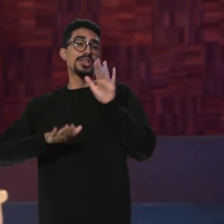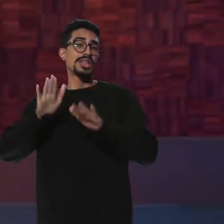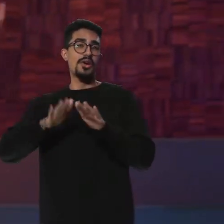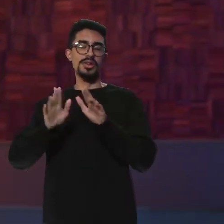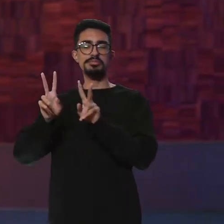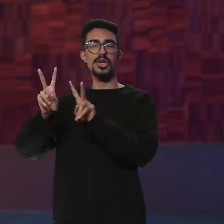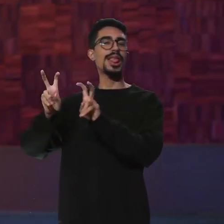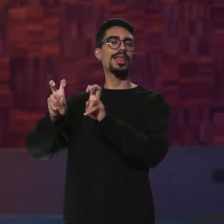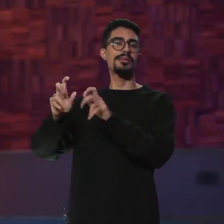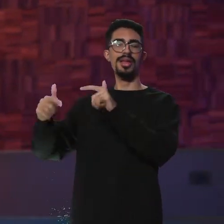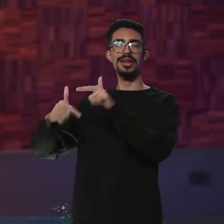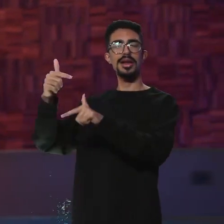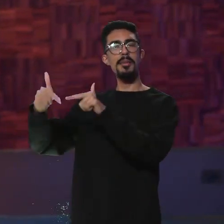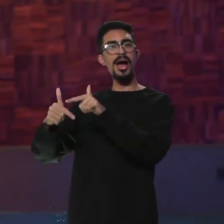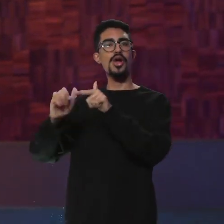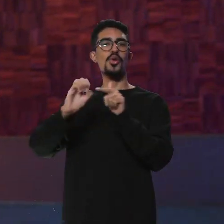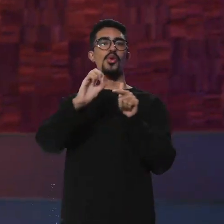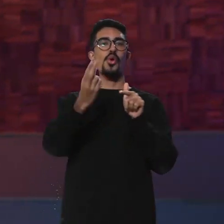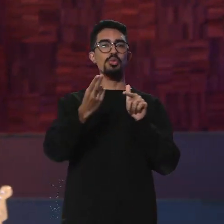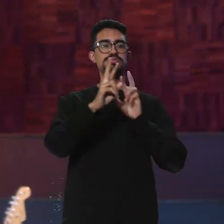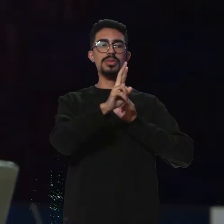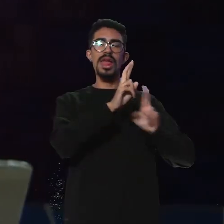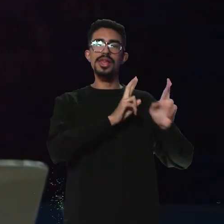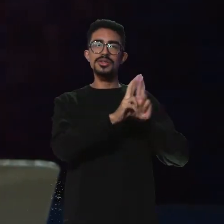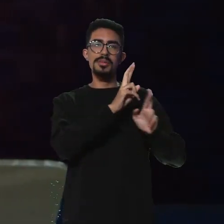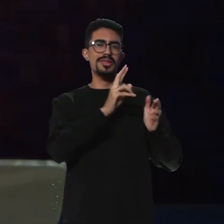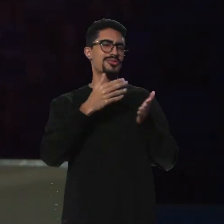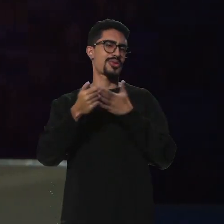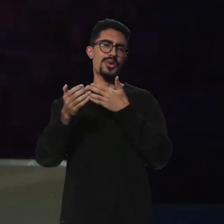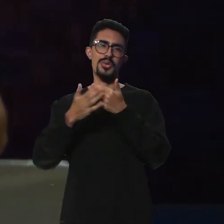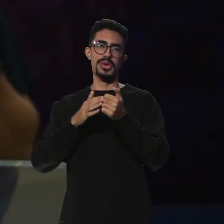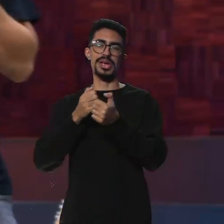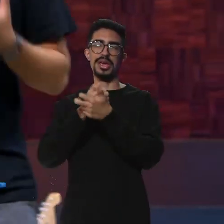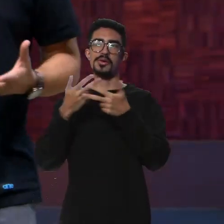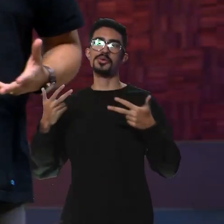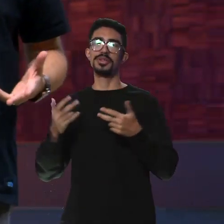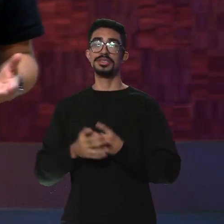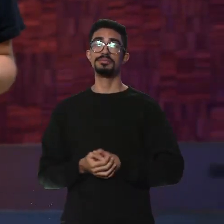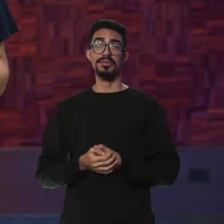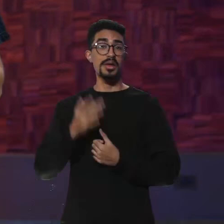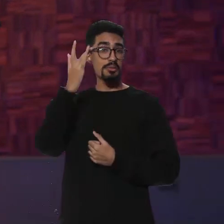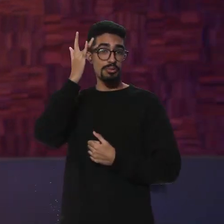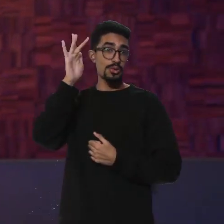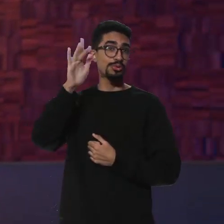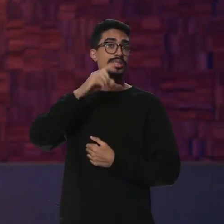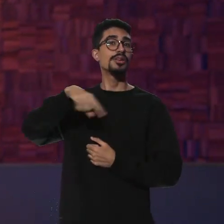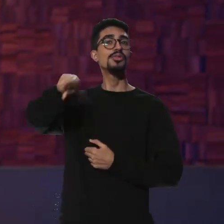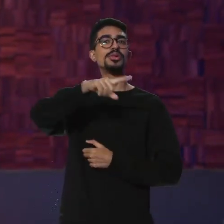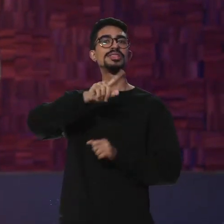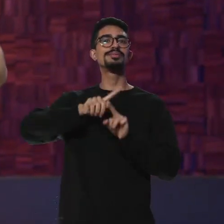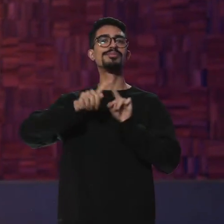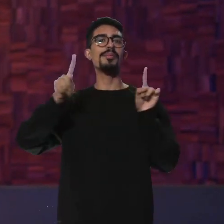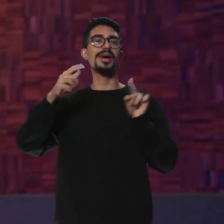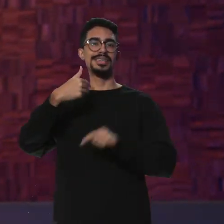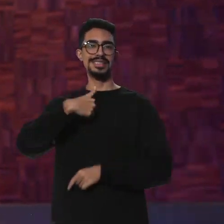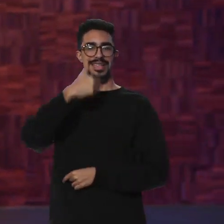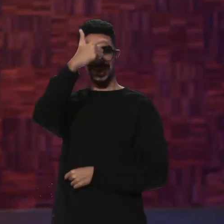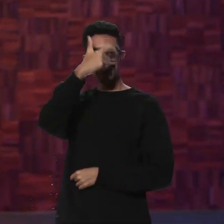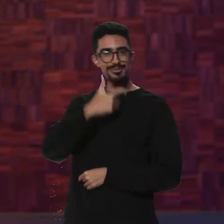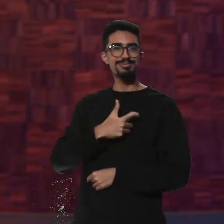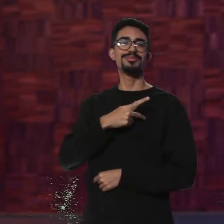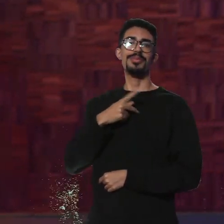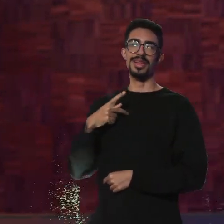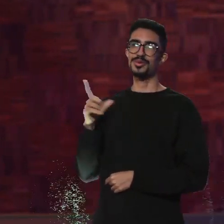ter alguma coisa de relacionamento ou qualquer outra coisa. Eu não sei quanto a você, mas eu já perdi